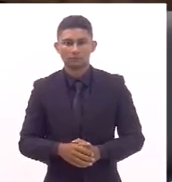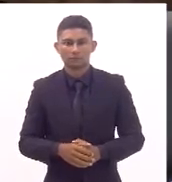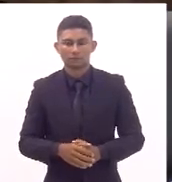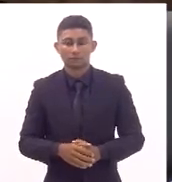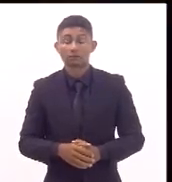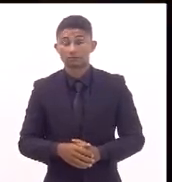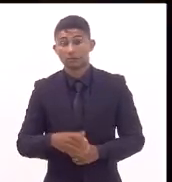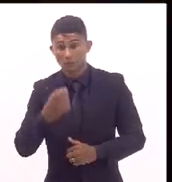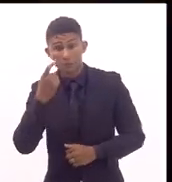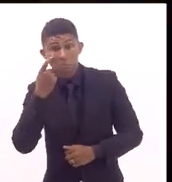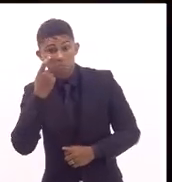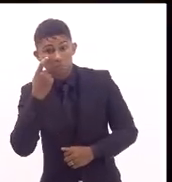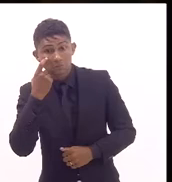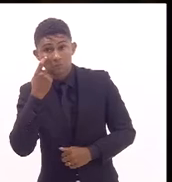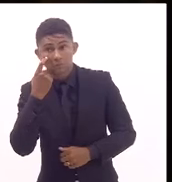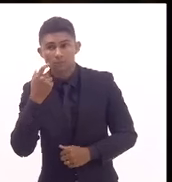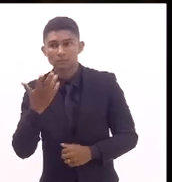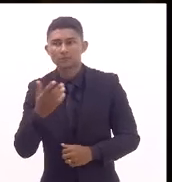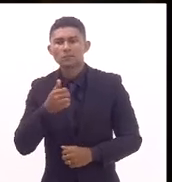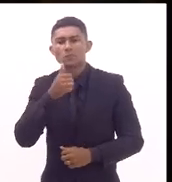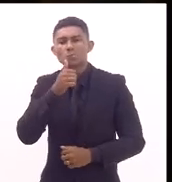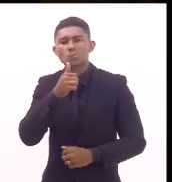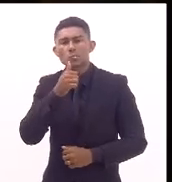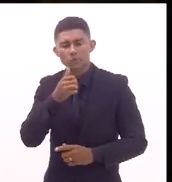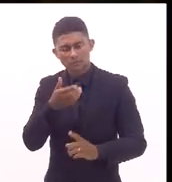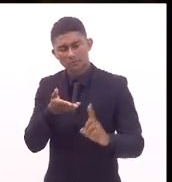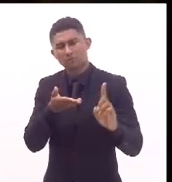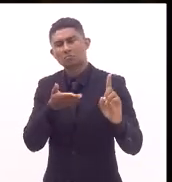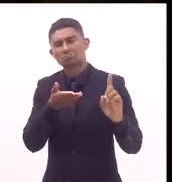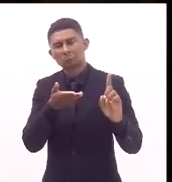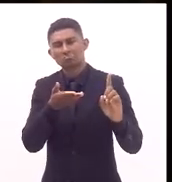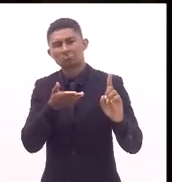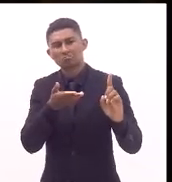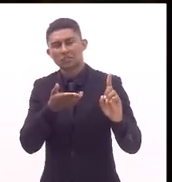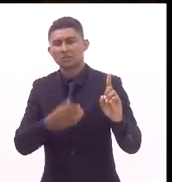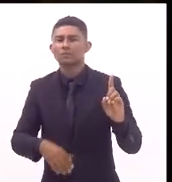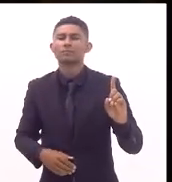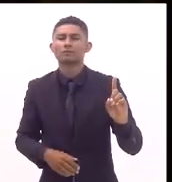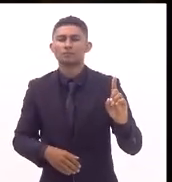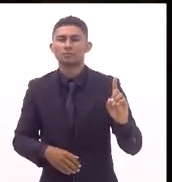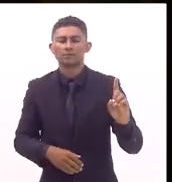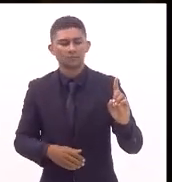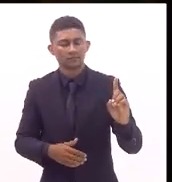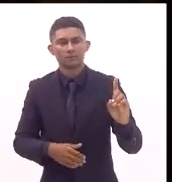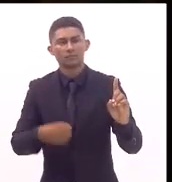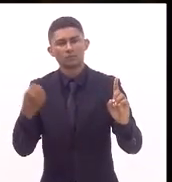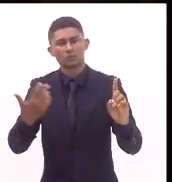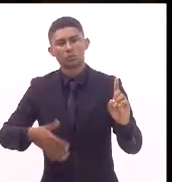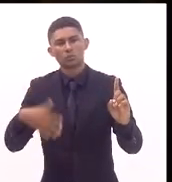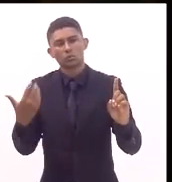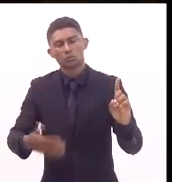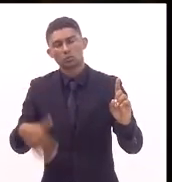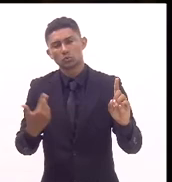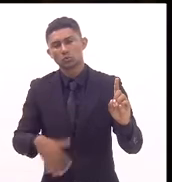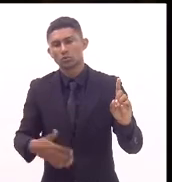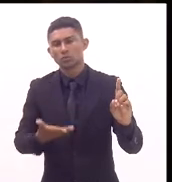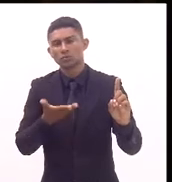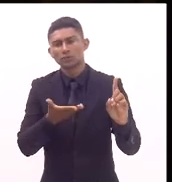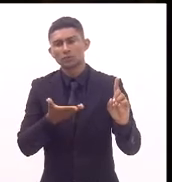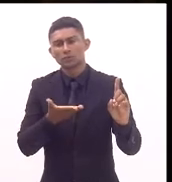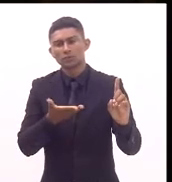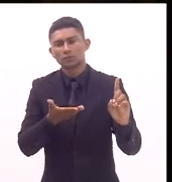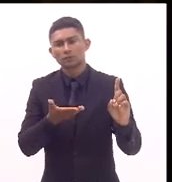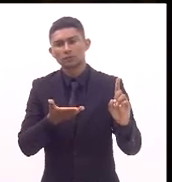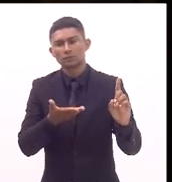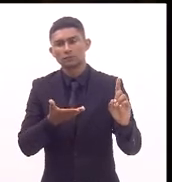e veja bem que mulher é esta que mulher é esta que é o